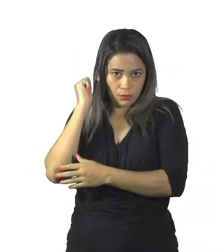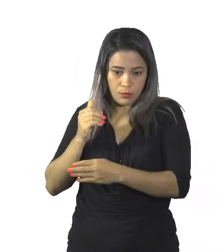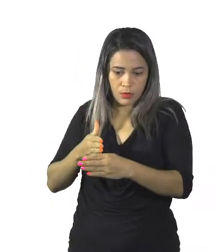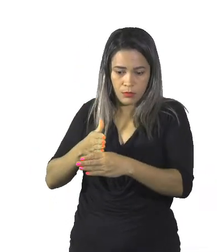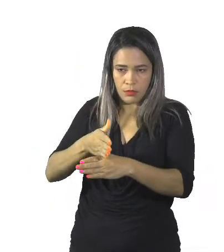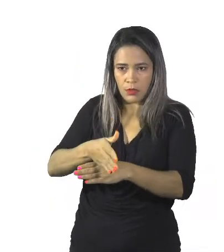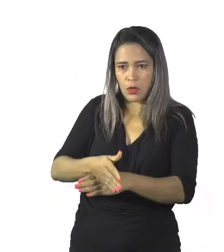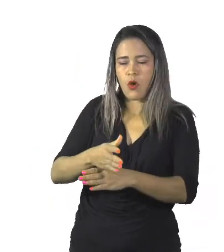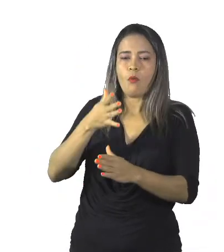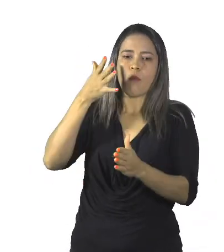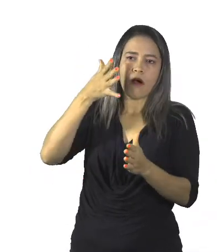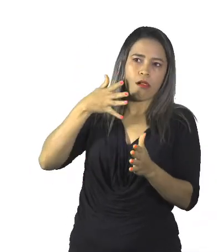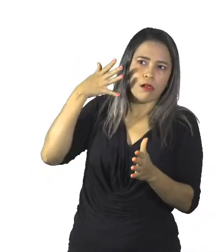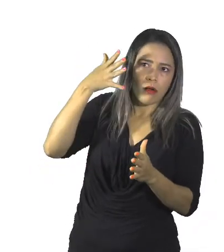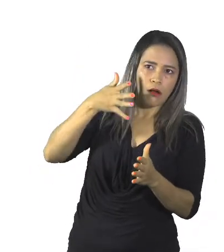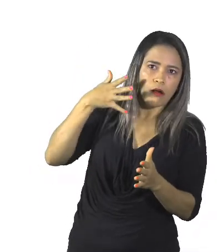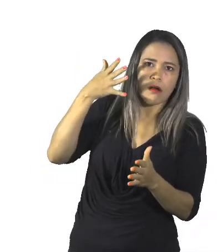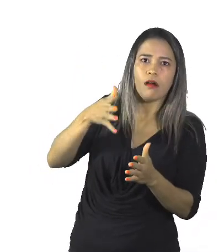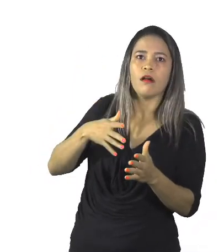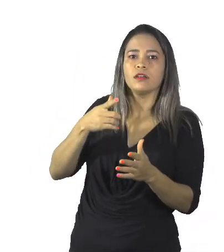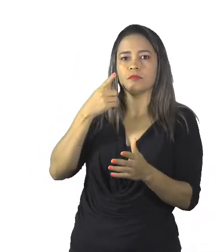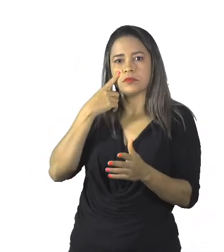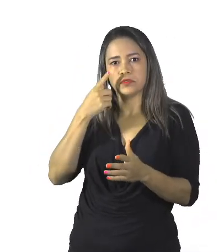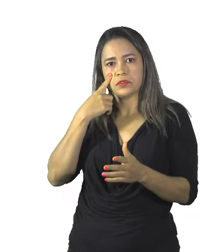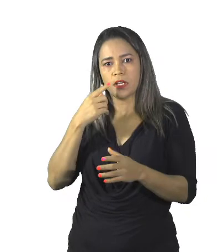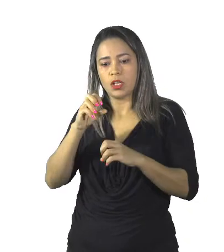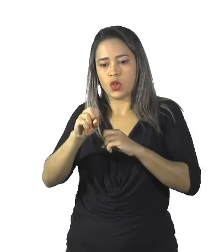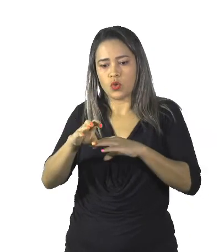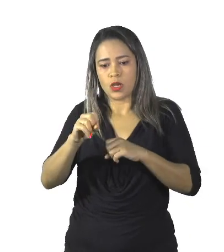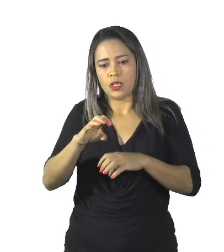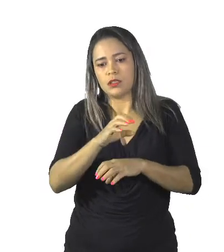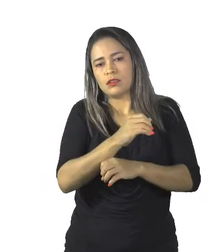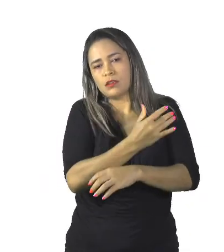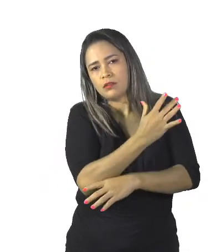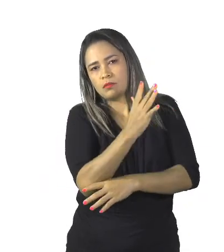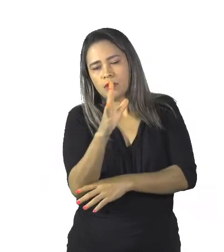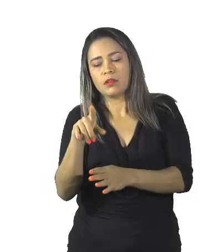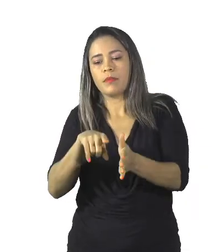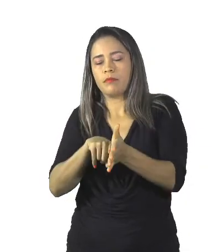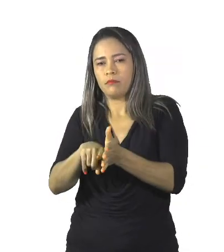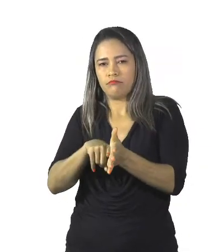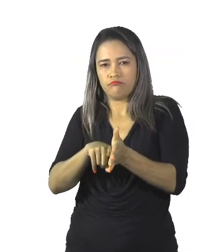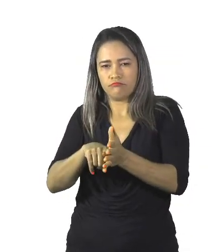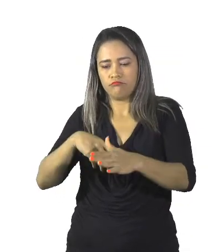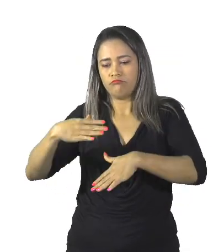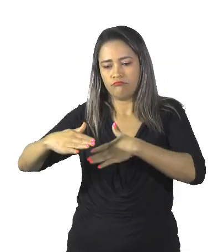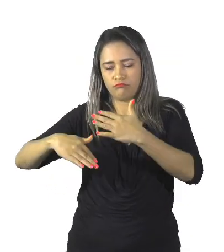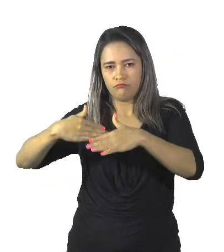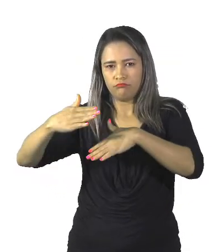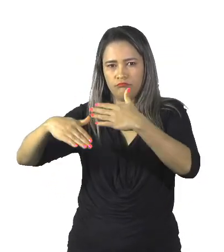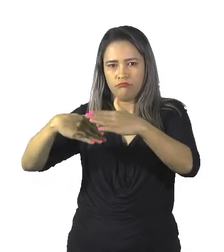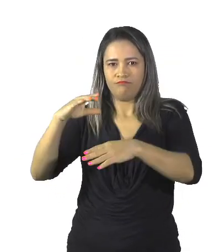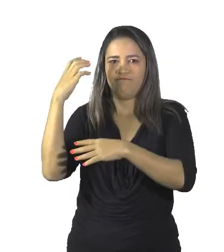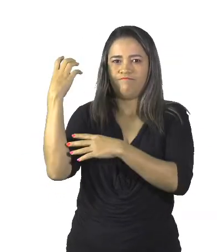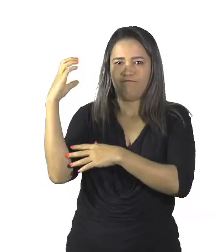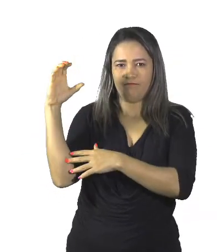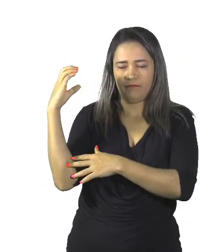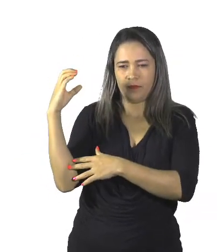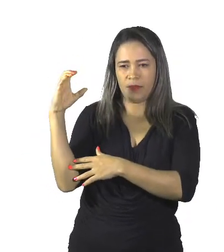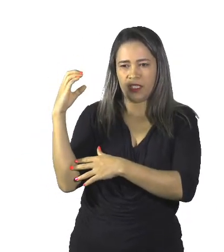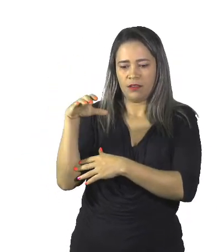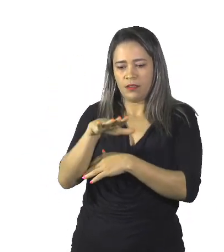como palestras visando a educação ambiental e pesquisas para o desenvolvimento científico